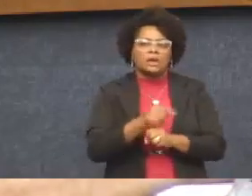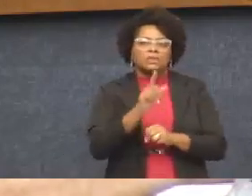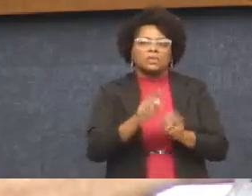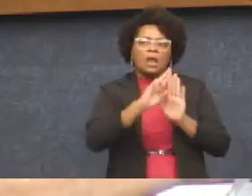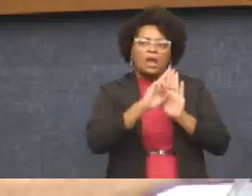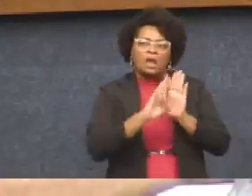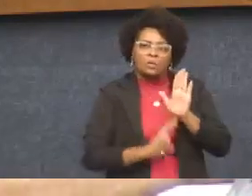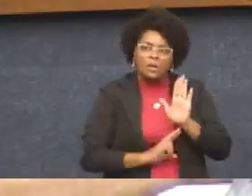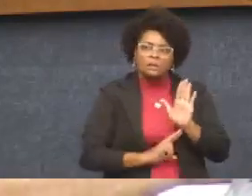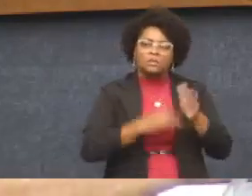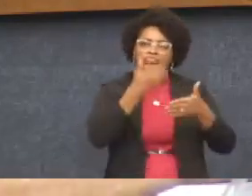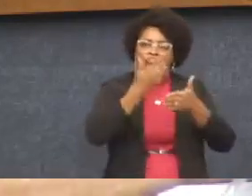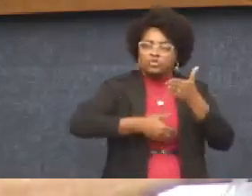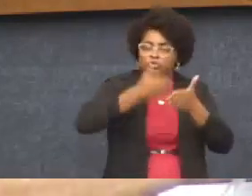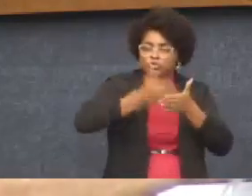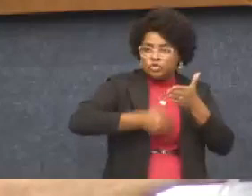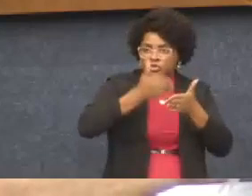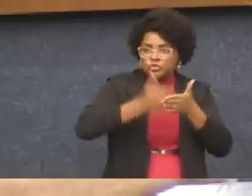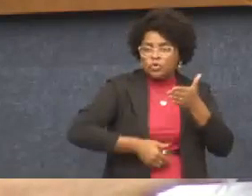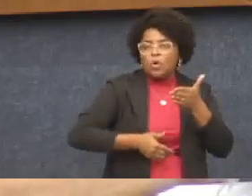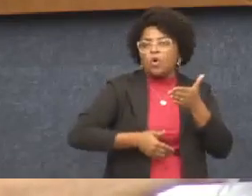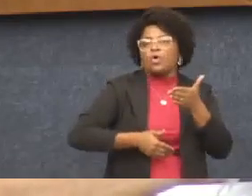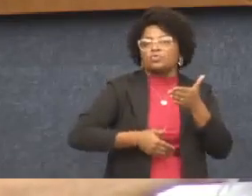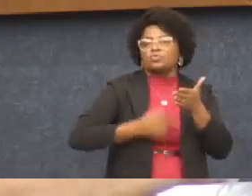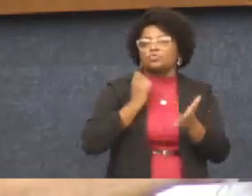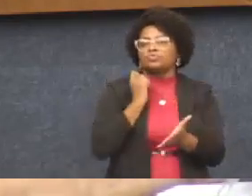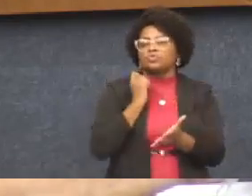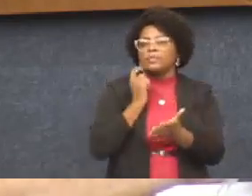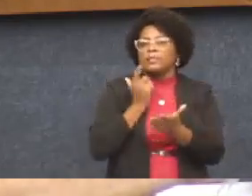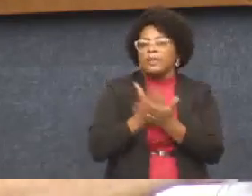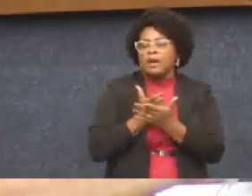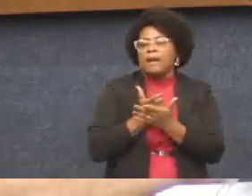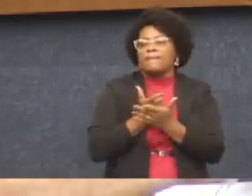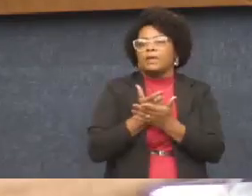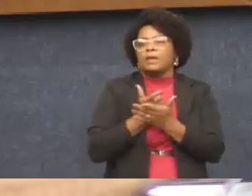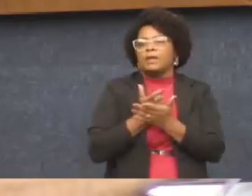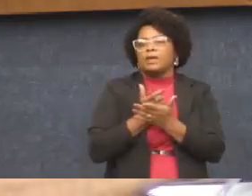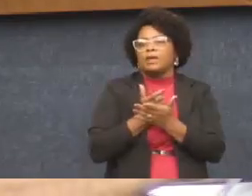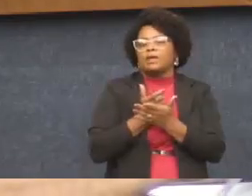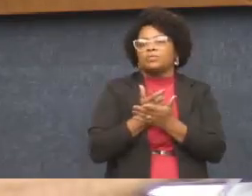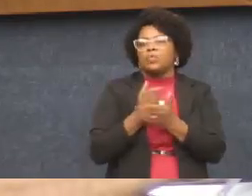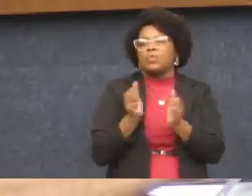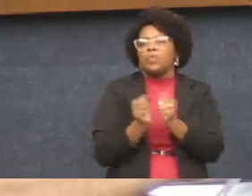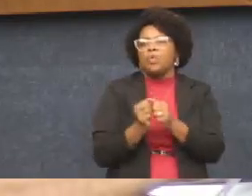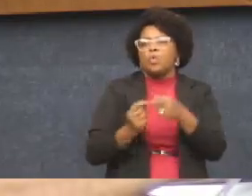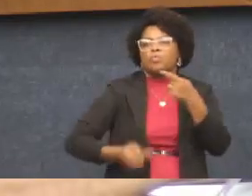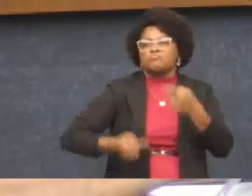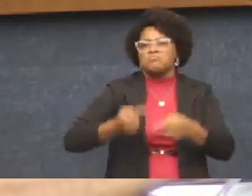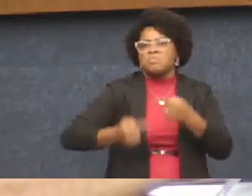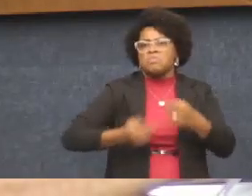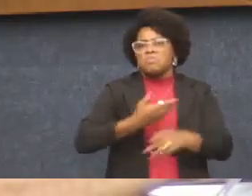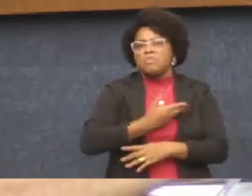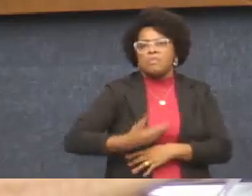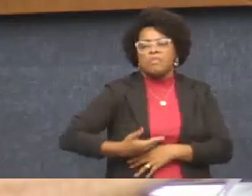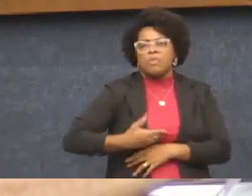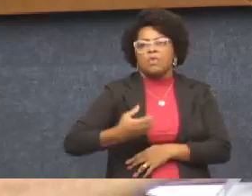regularização de débitos relacionados ao valor da outorga fixado na concorrência pública número